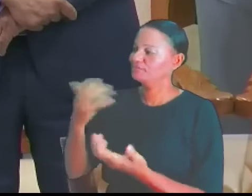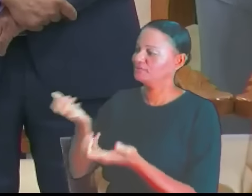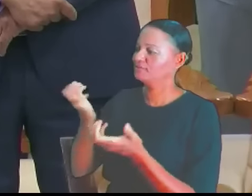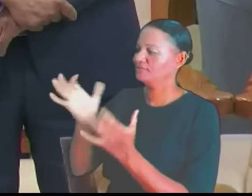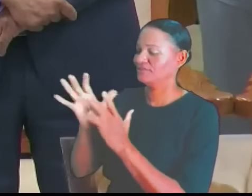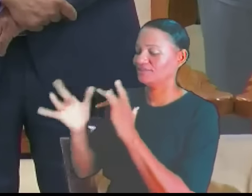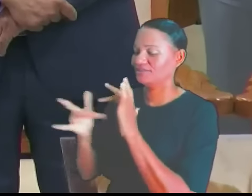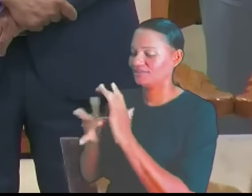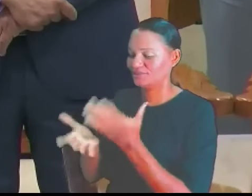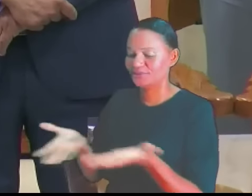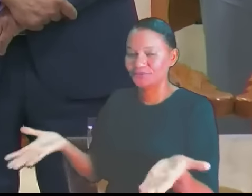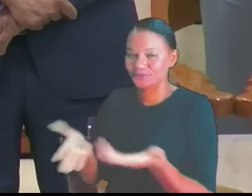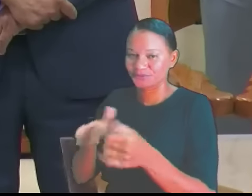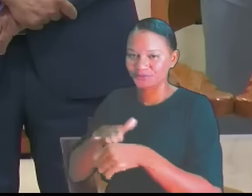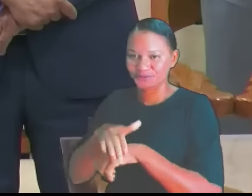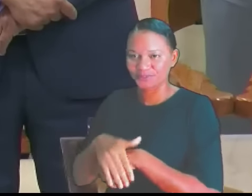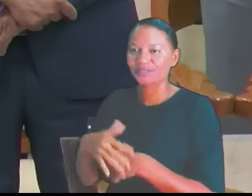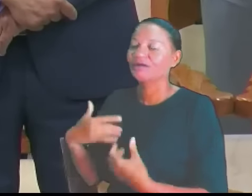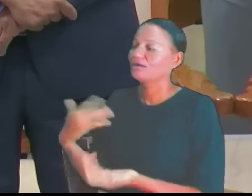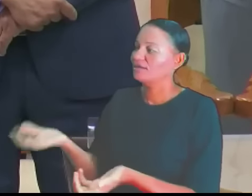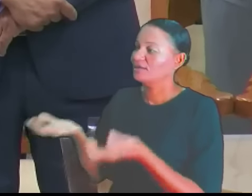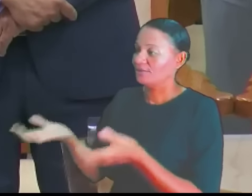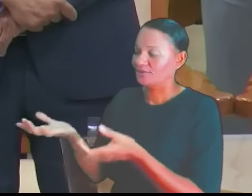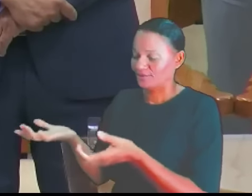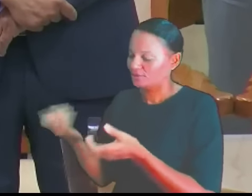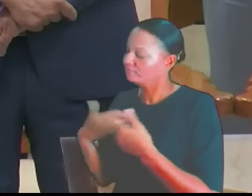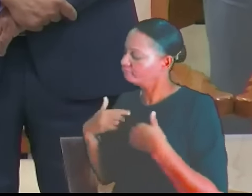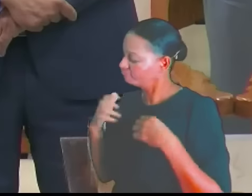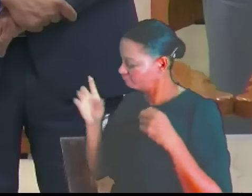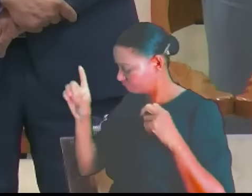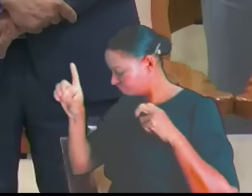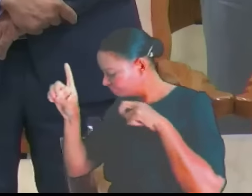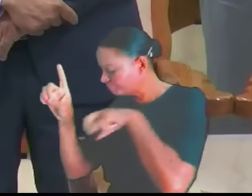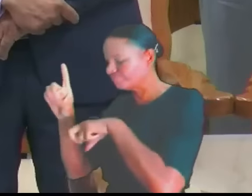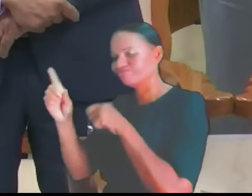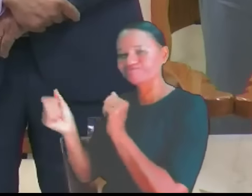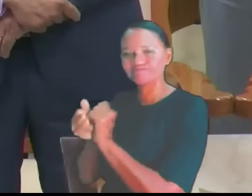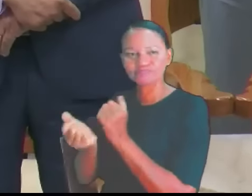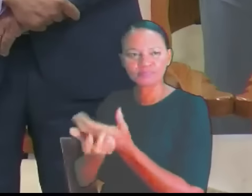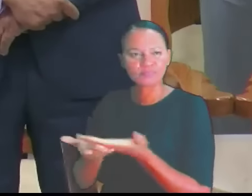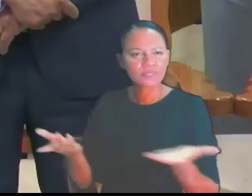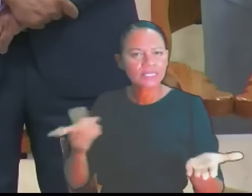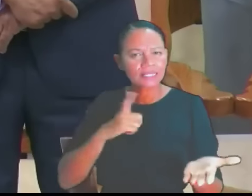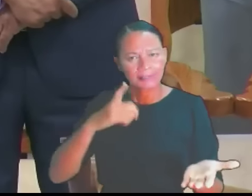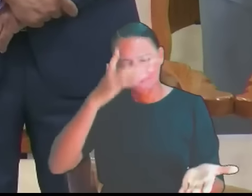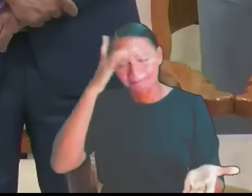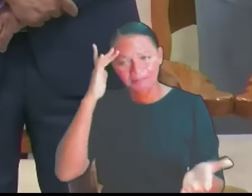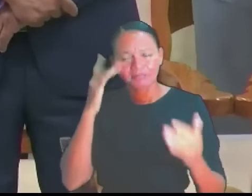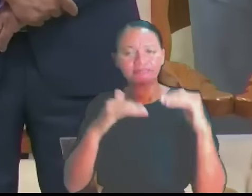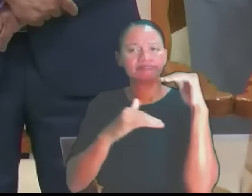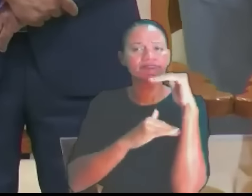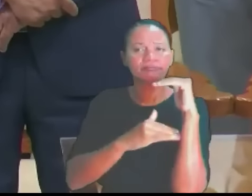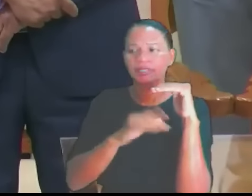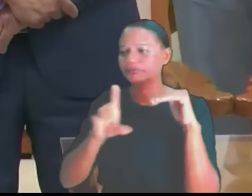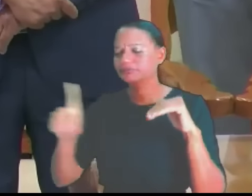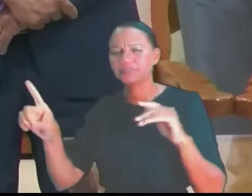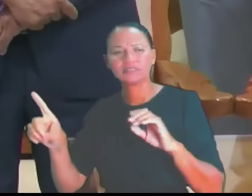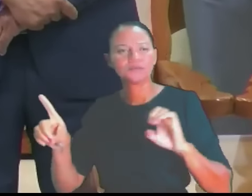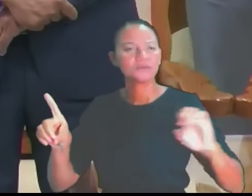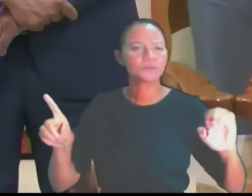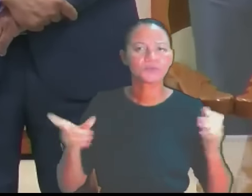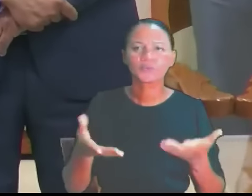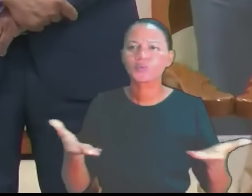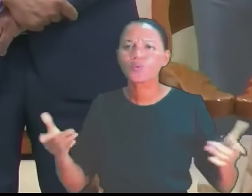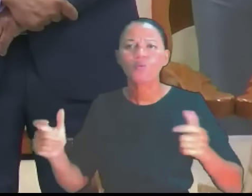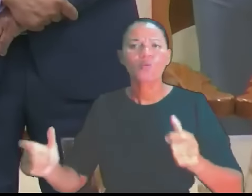Jesus nesta noite, eu quero voltar aos pés do Senhor. Alguém entre nós nessa noite, na galeria, aqui à direita, à esquerda,